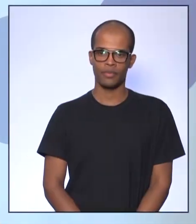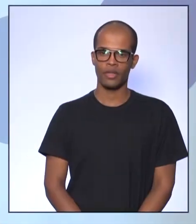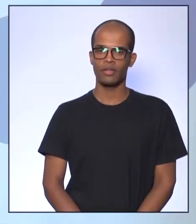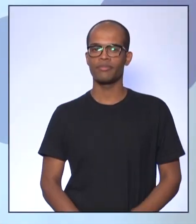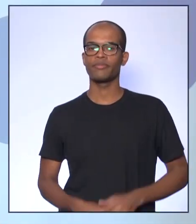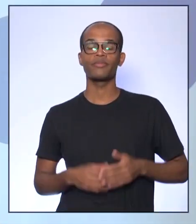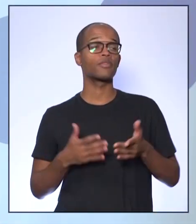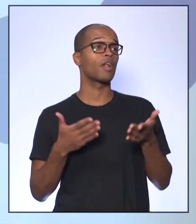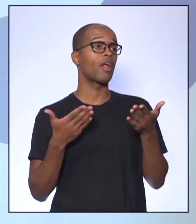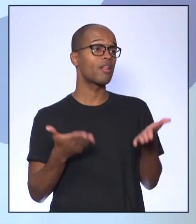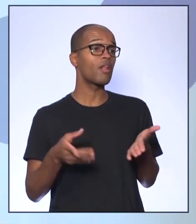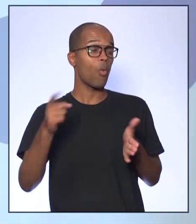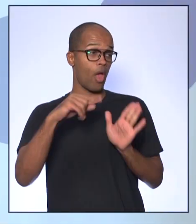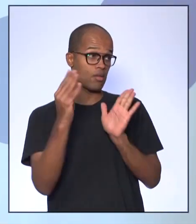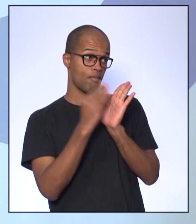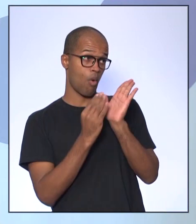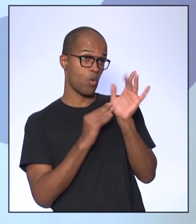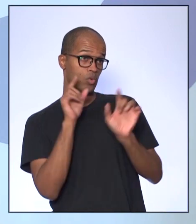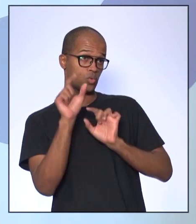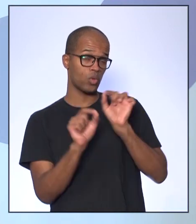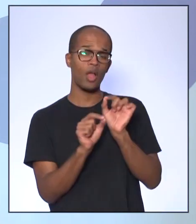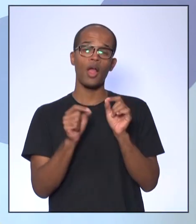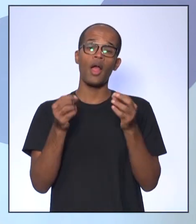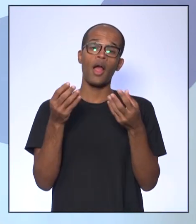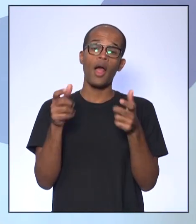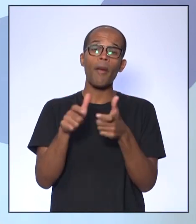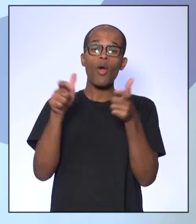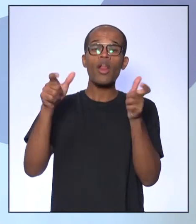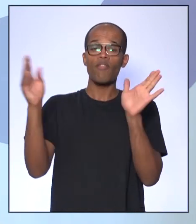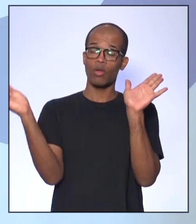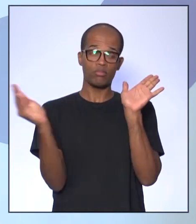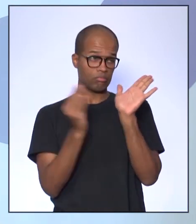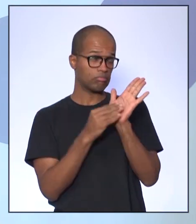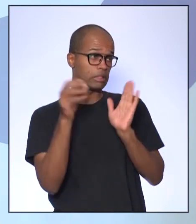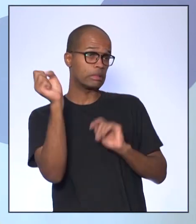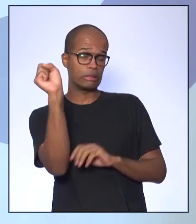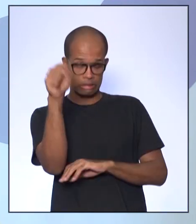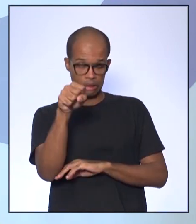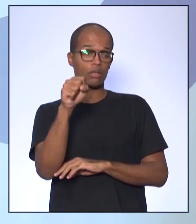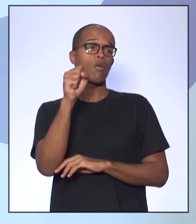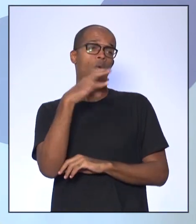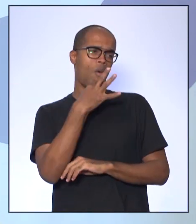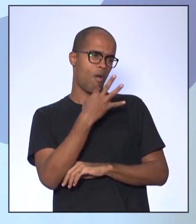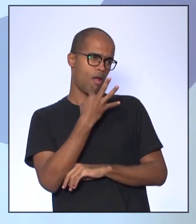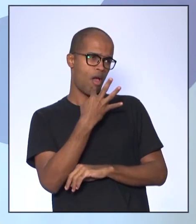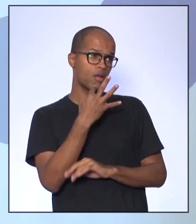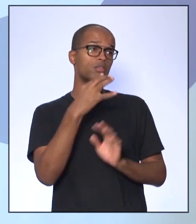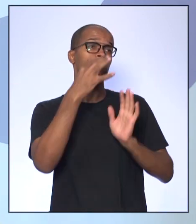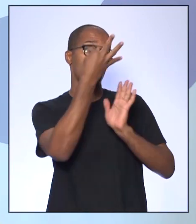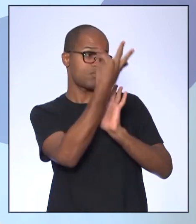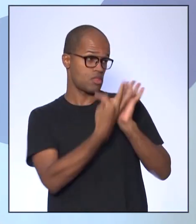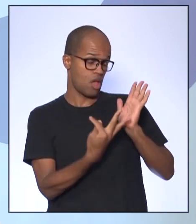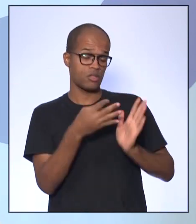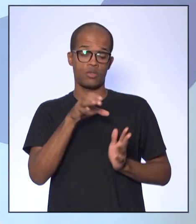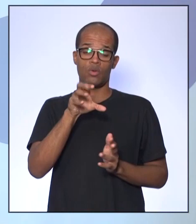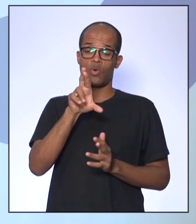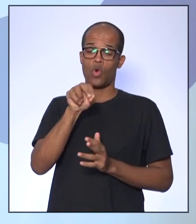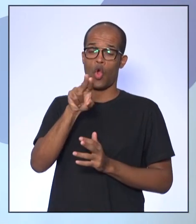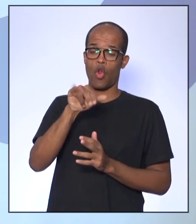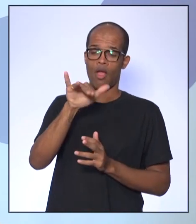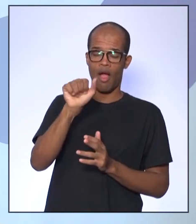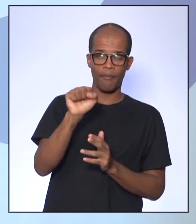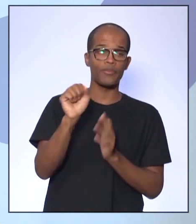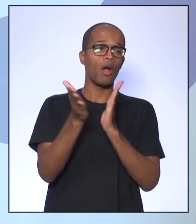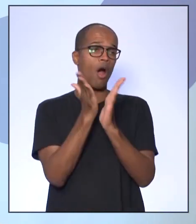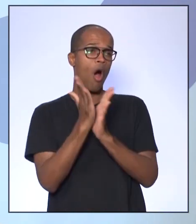Então, Mauro, eles colocaram assim, ó, muitos disseram que sim, conhecem uma crônica, né? Alguns disseram que crônica